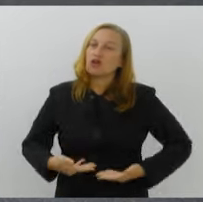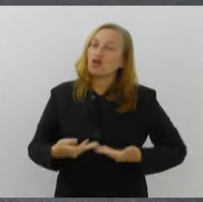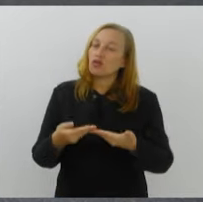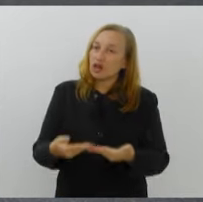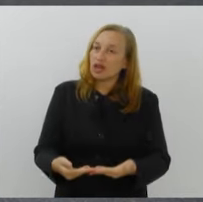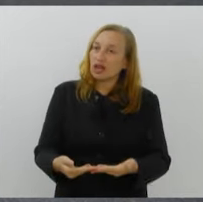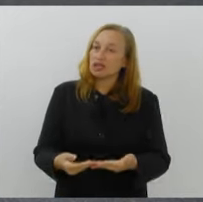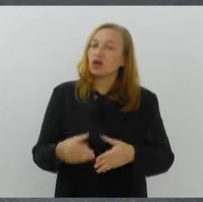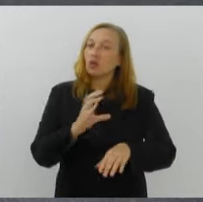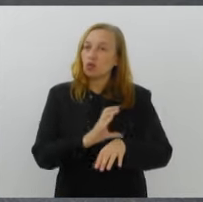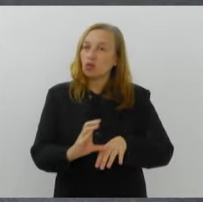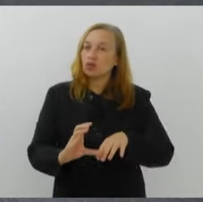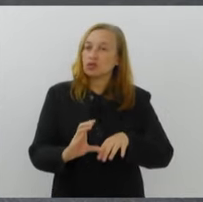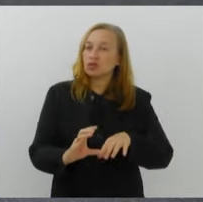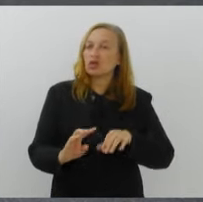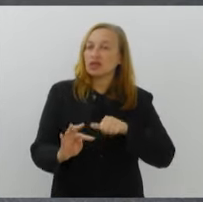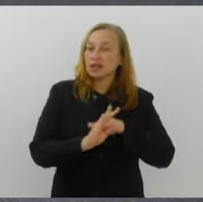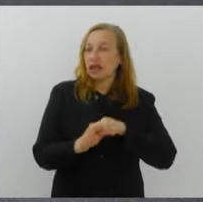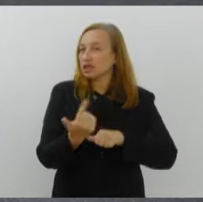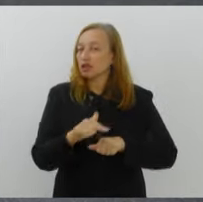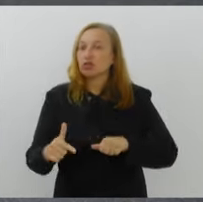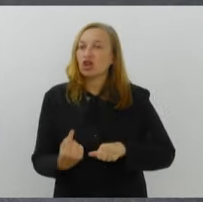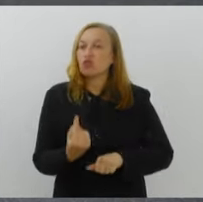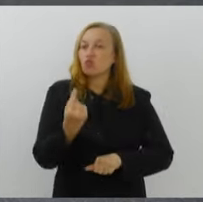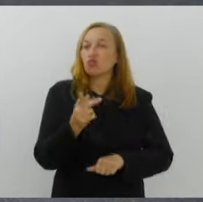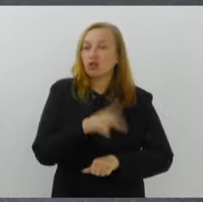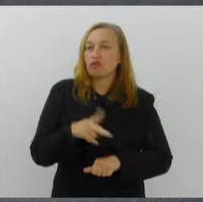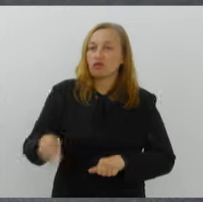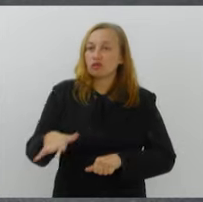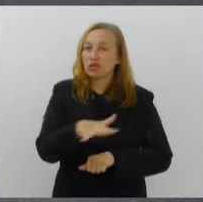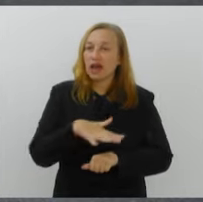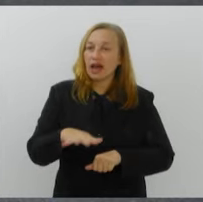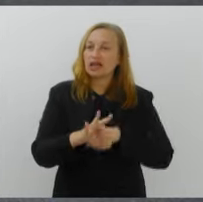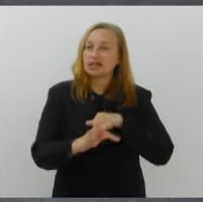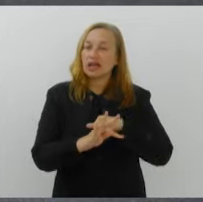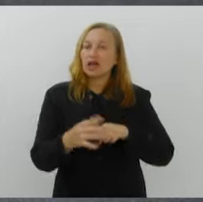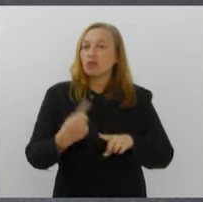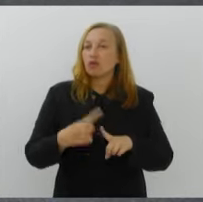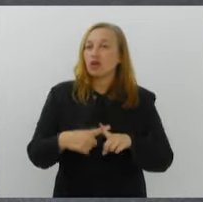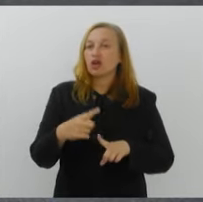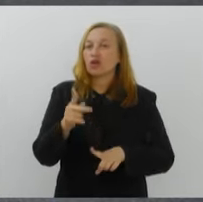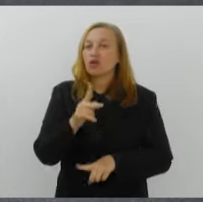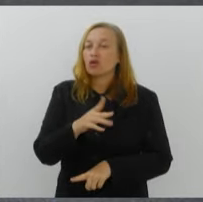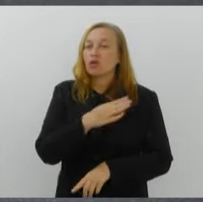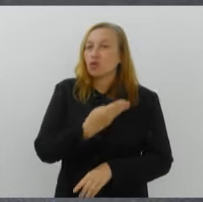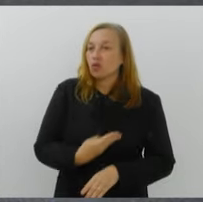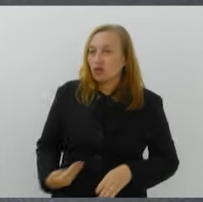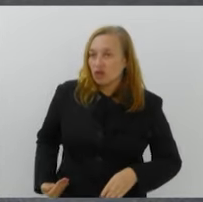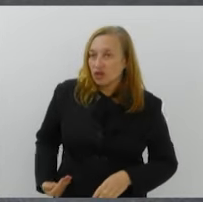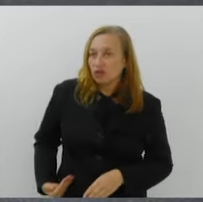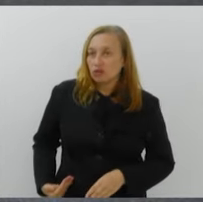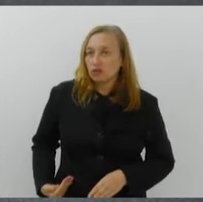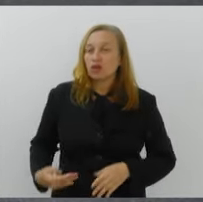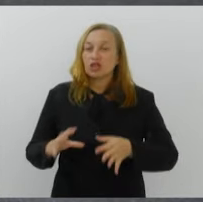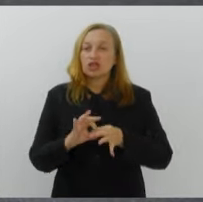nesse momento, não tem um professor da área técnica, porque o governo Cláudio Castro até agora deixou a escola sem